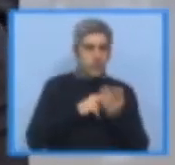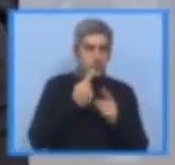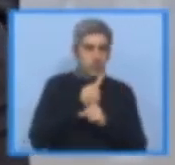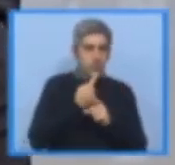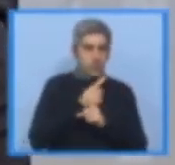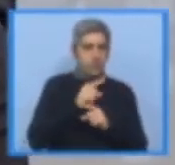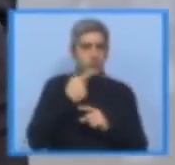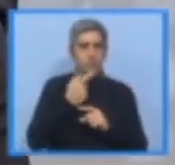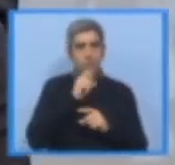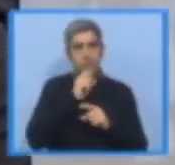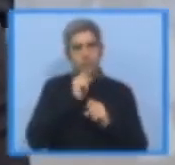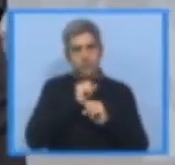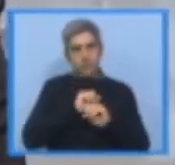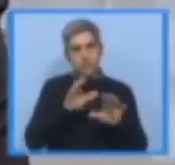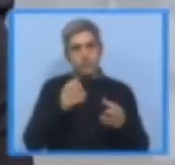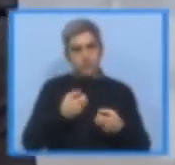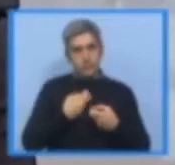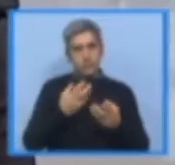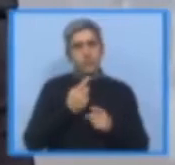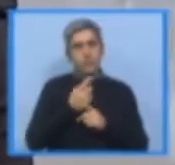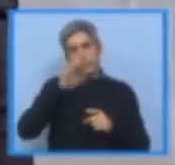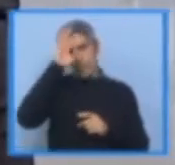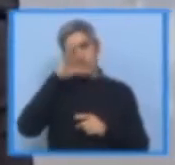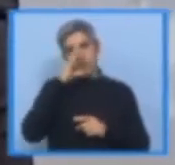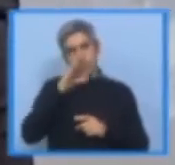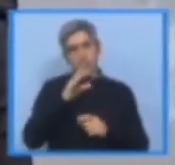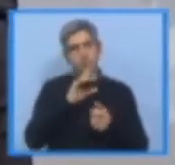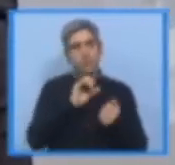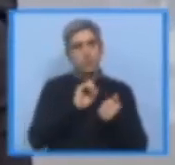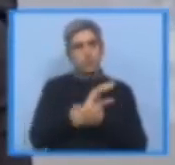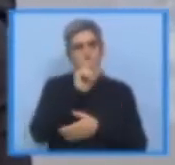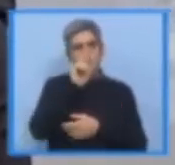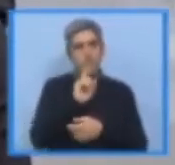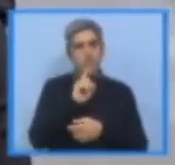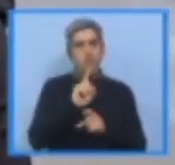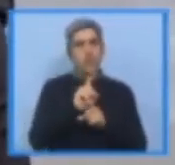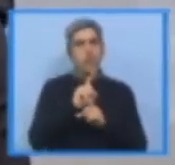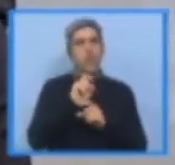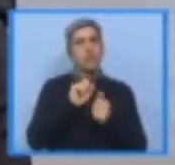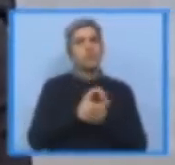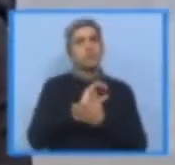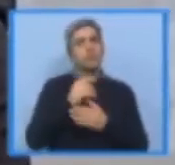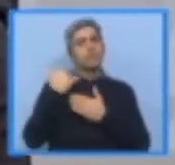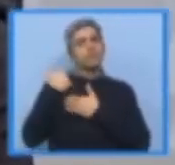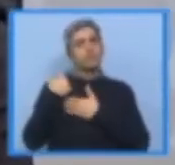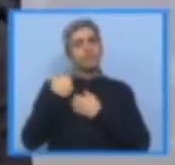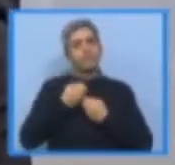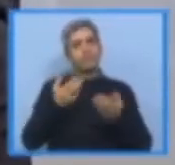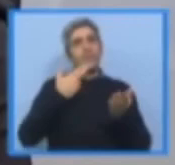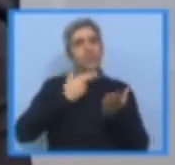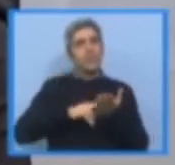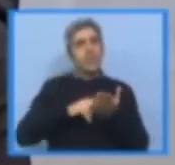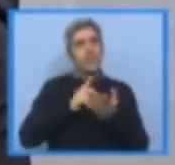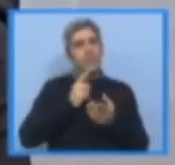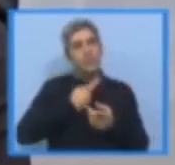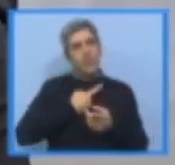coisas para depois nos poderem transmitir, porque o Papa diz que o jornalista é o guardião das notícias, é o guardião da verdade. E é